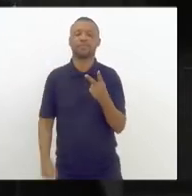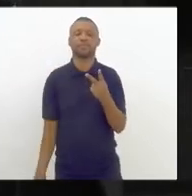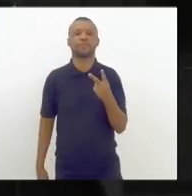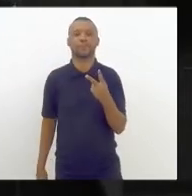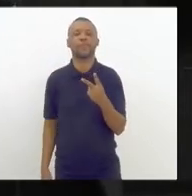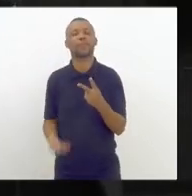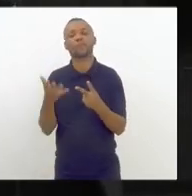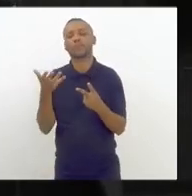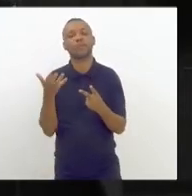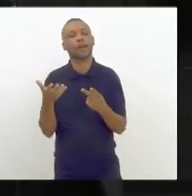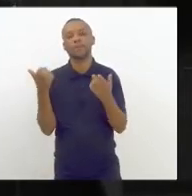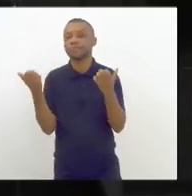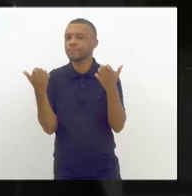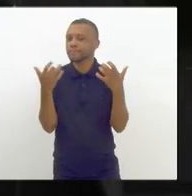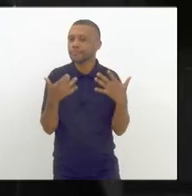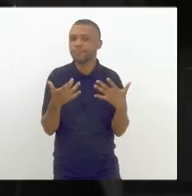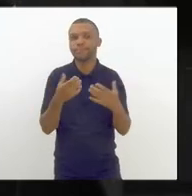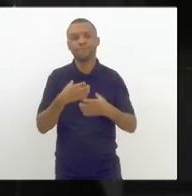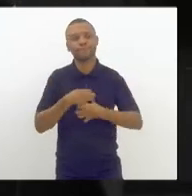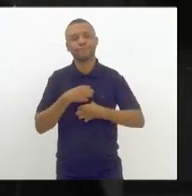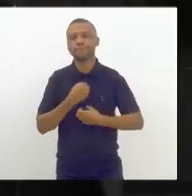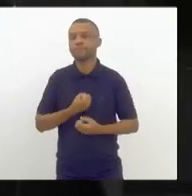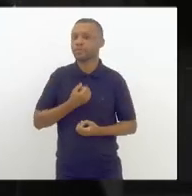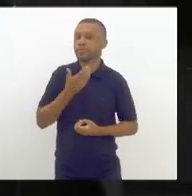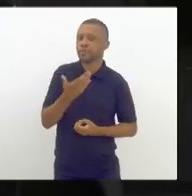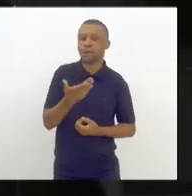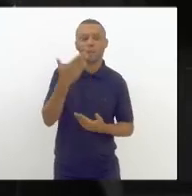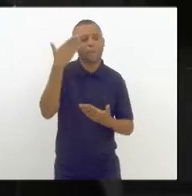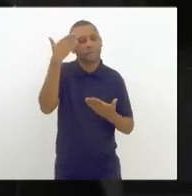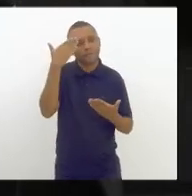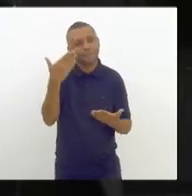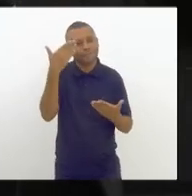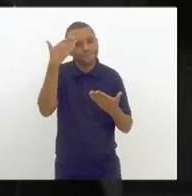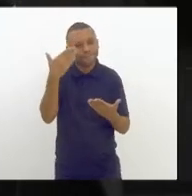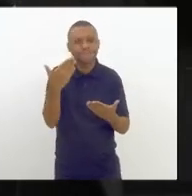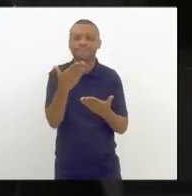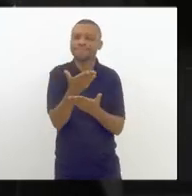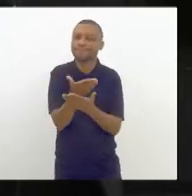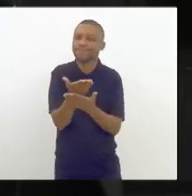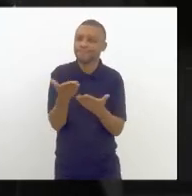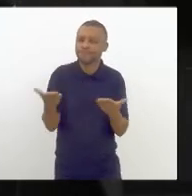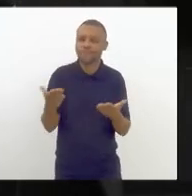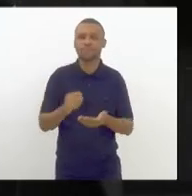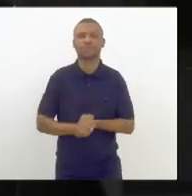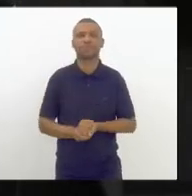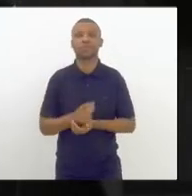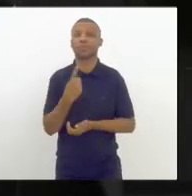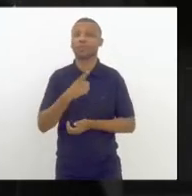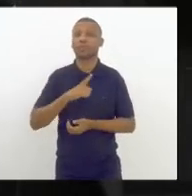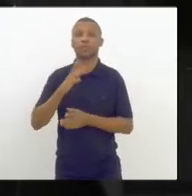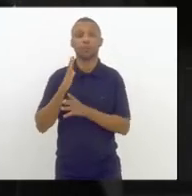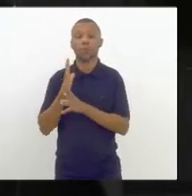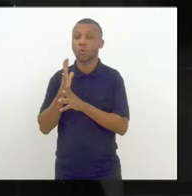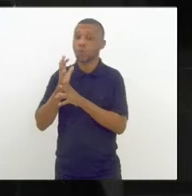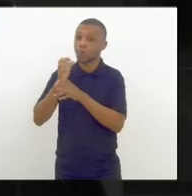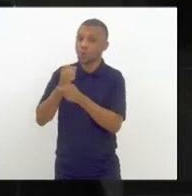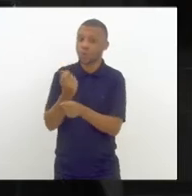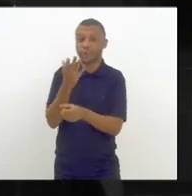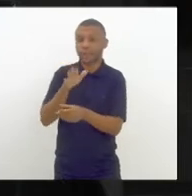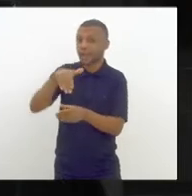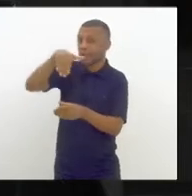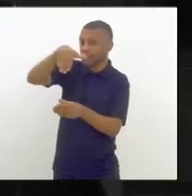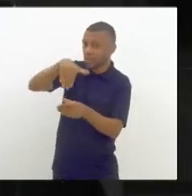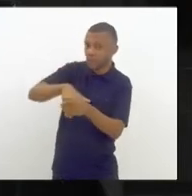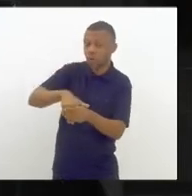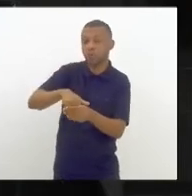Ju eu quero aqui manifestar evidentemente os meus agradecimentos né nós tivemos o a jornada da eleição no último dia 2 de